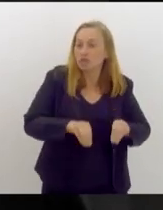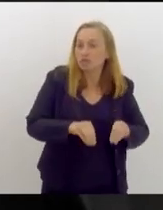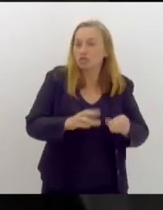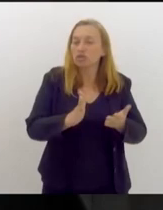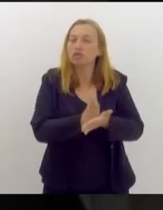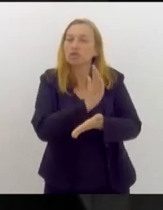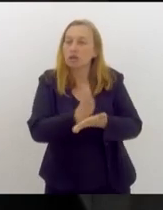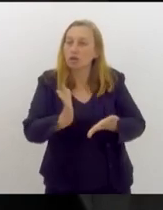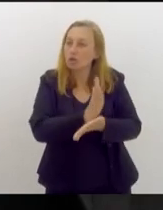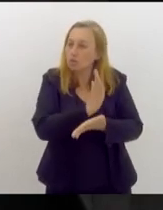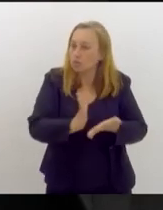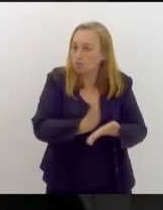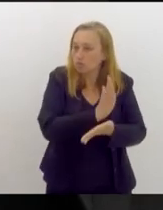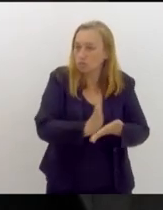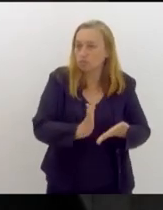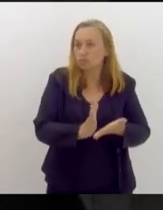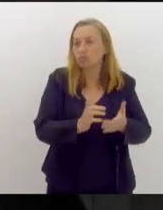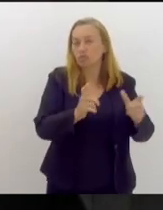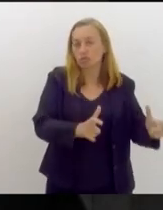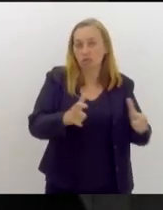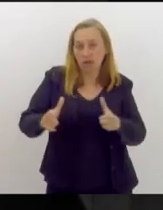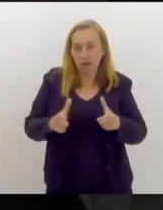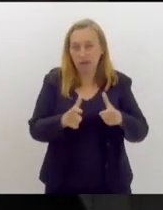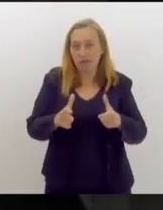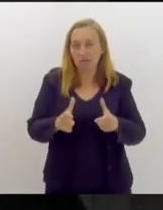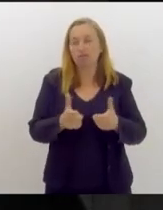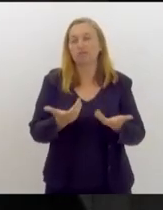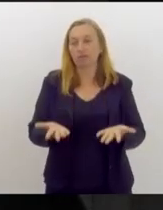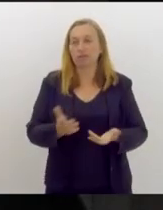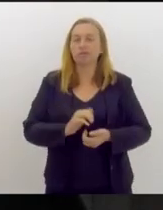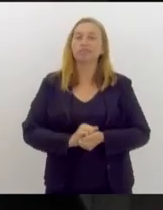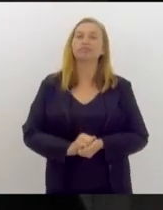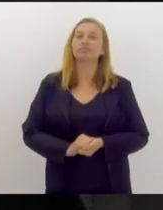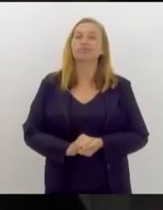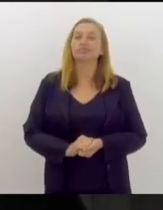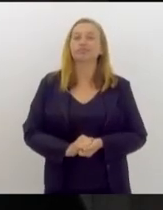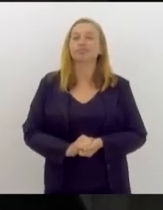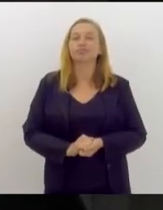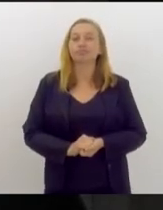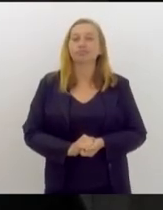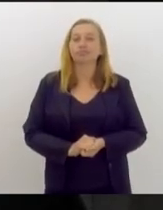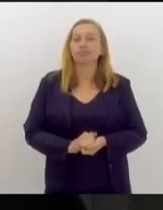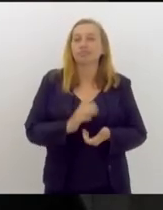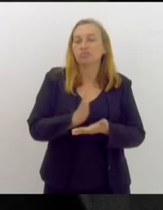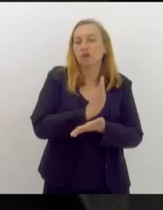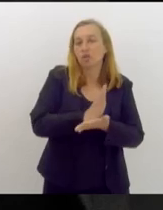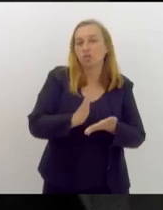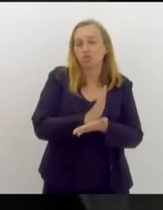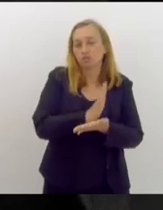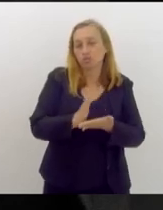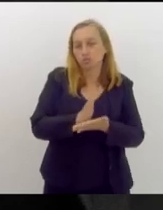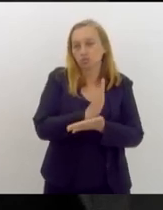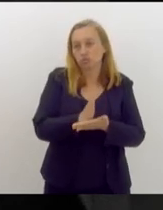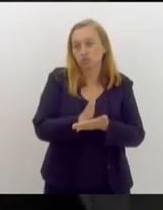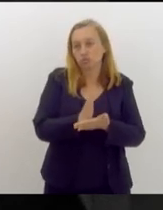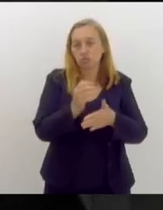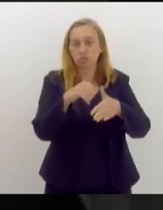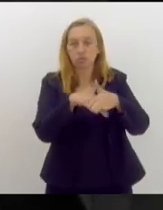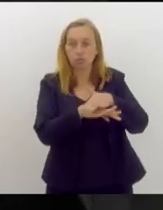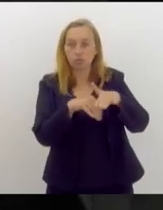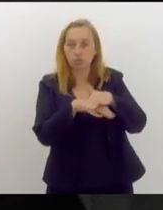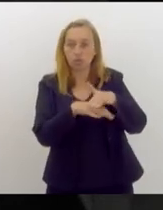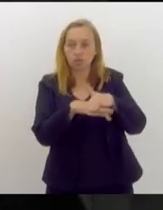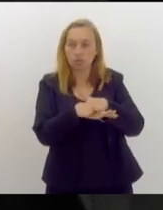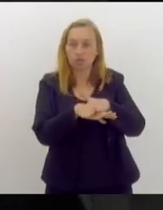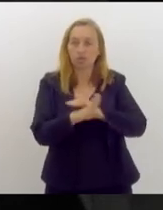demonstrativos desses bancos e que alguns Fundos que